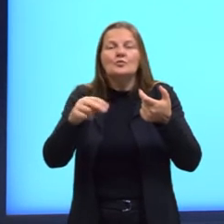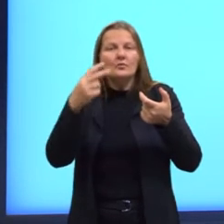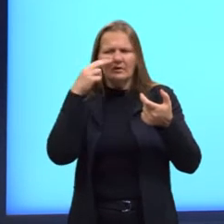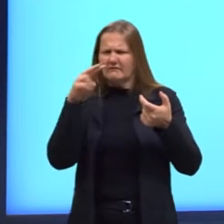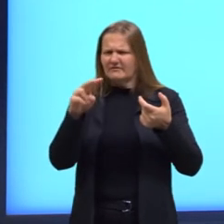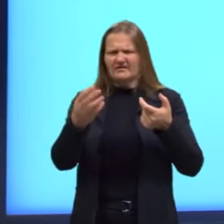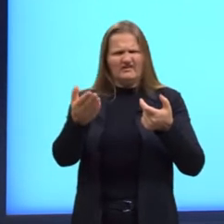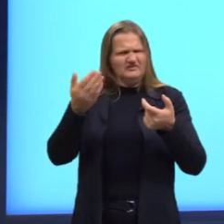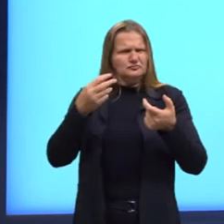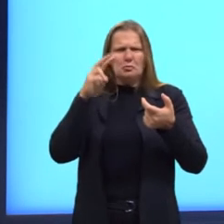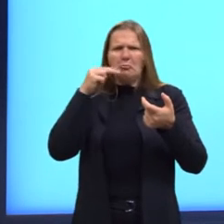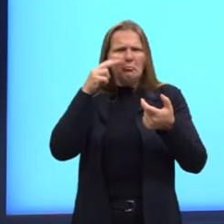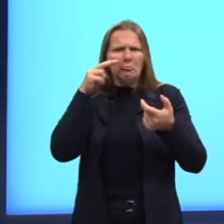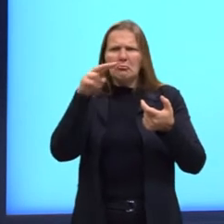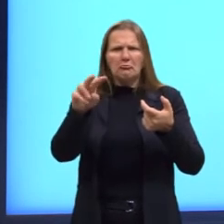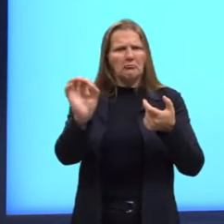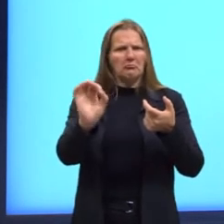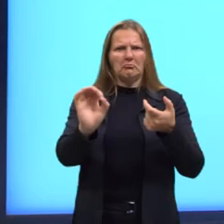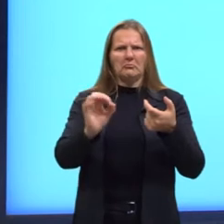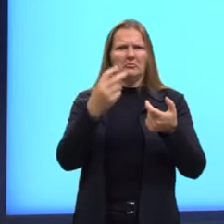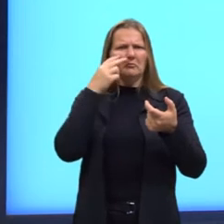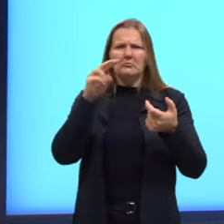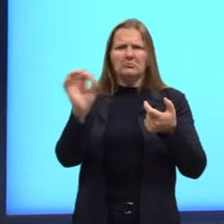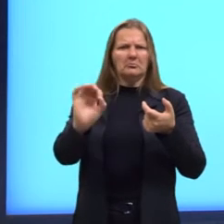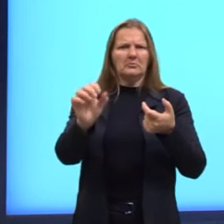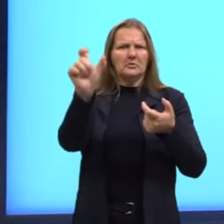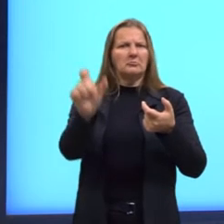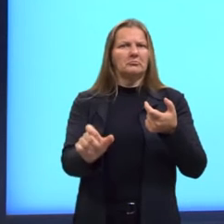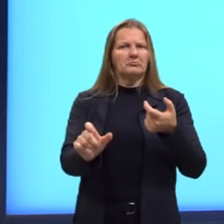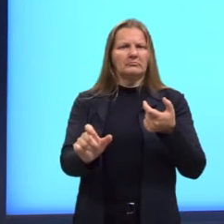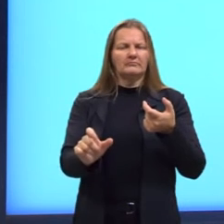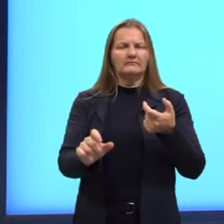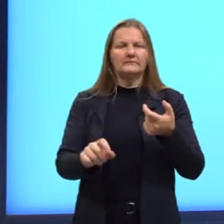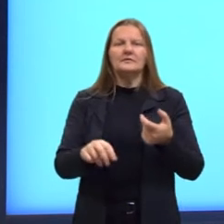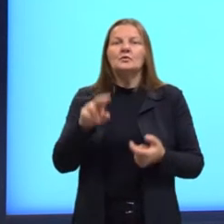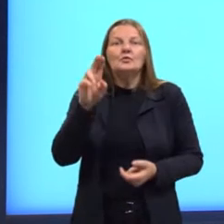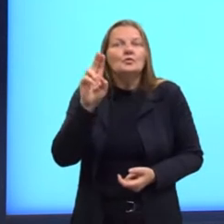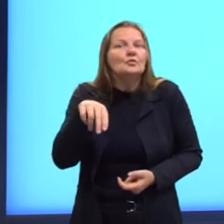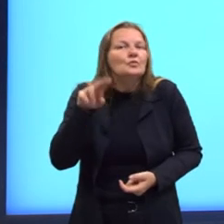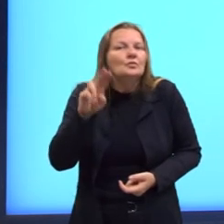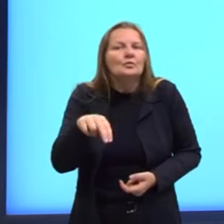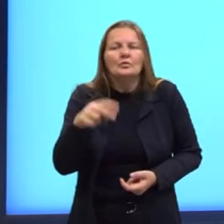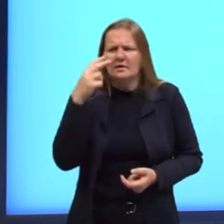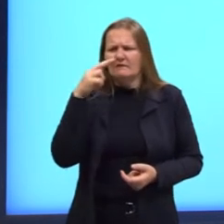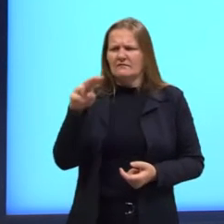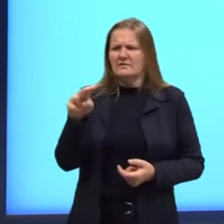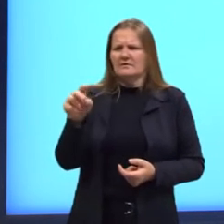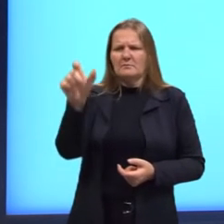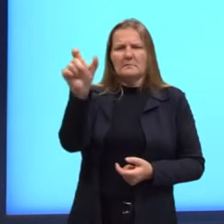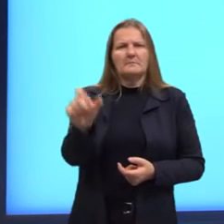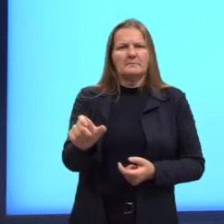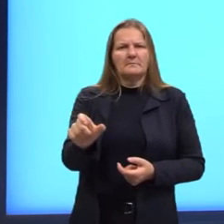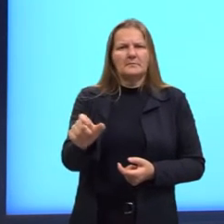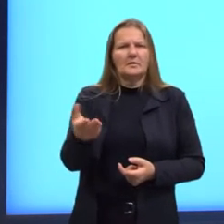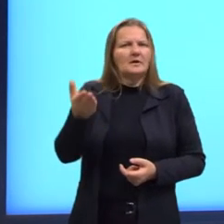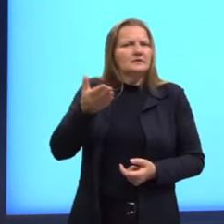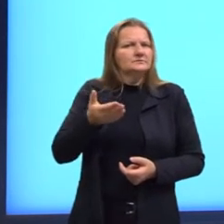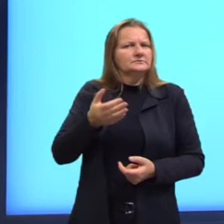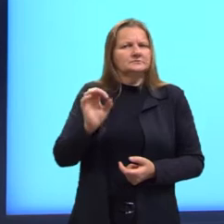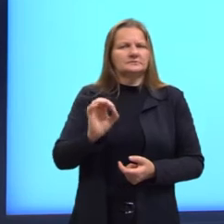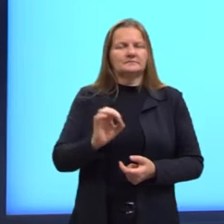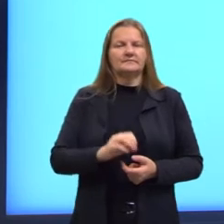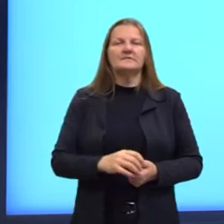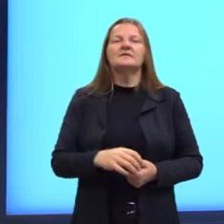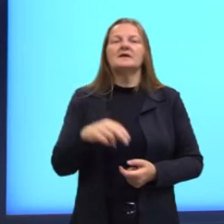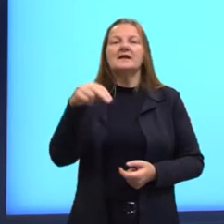visto antes já viram que a a ideia de negação assim como aqui há uma ideia